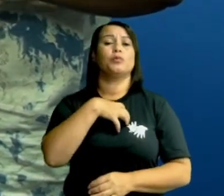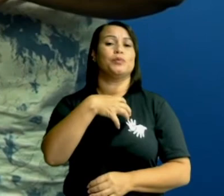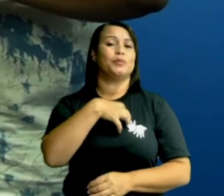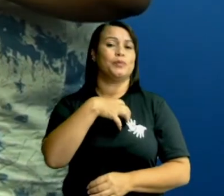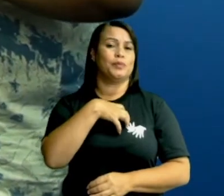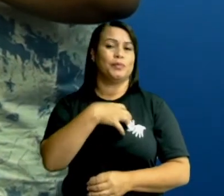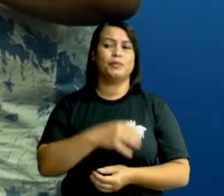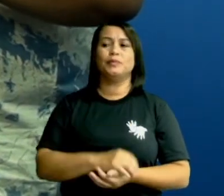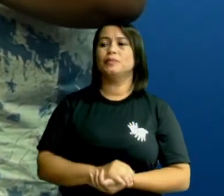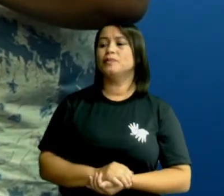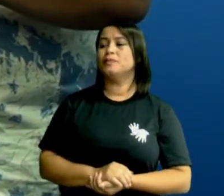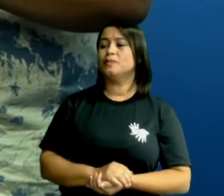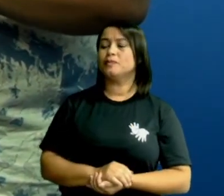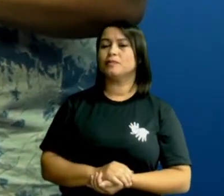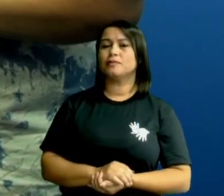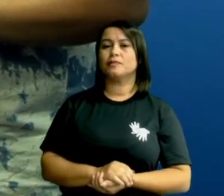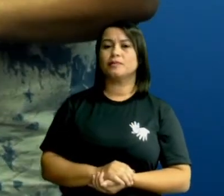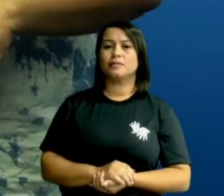modo.